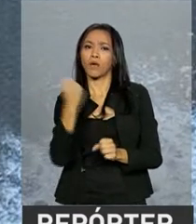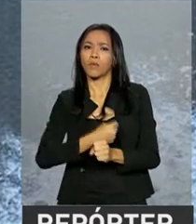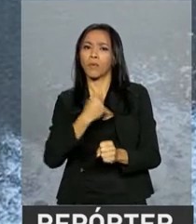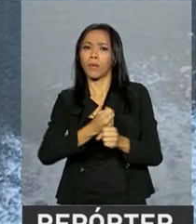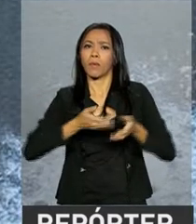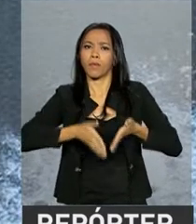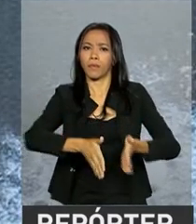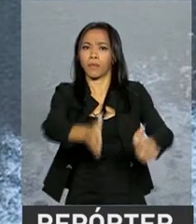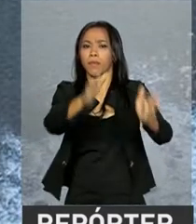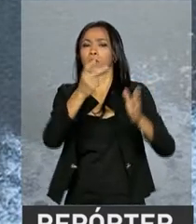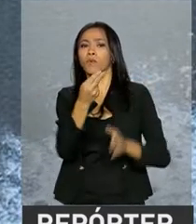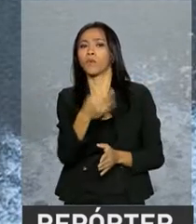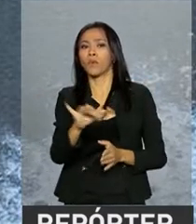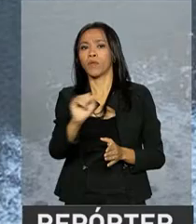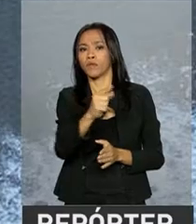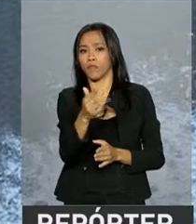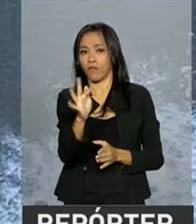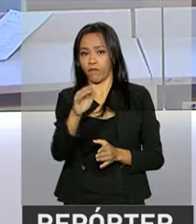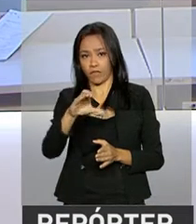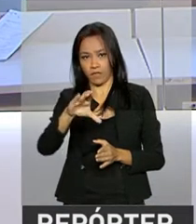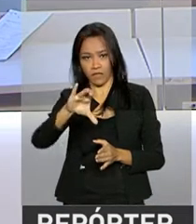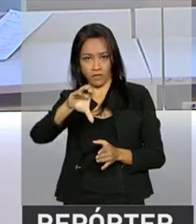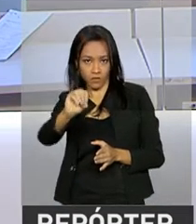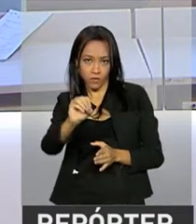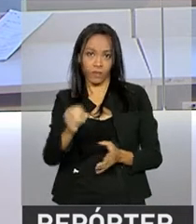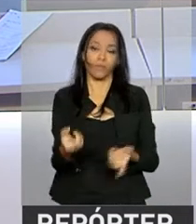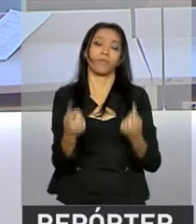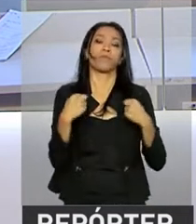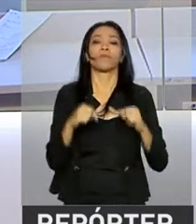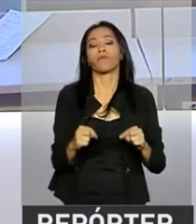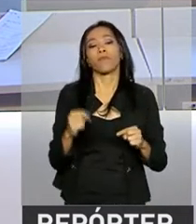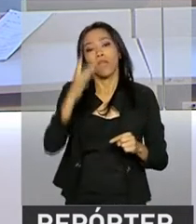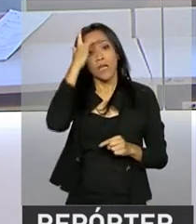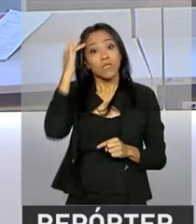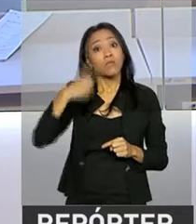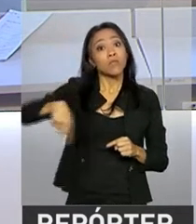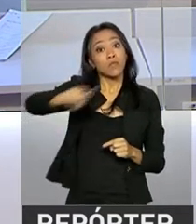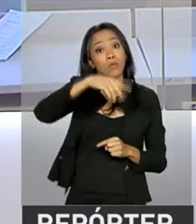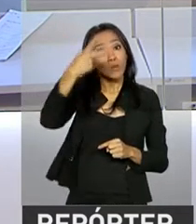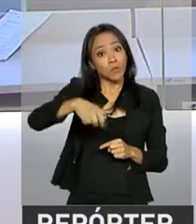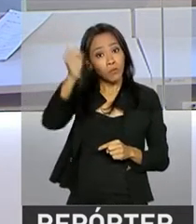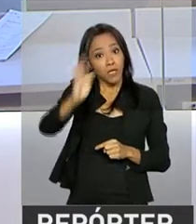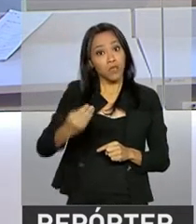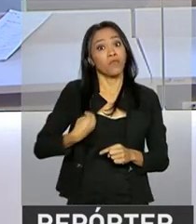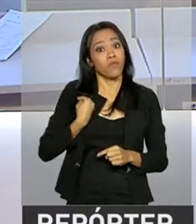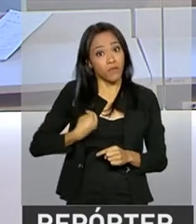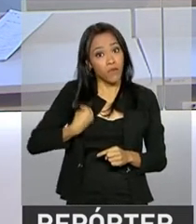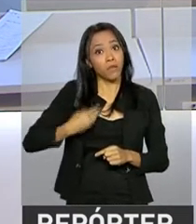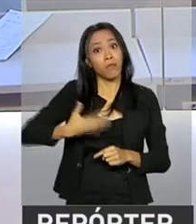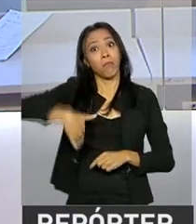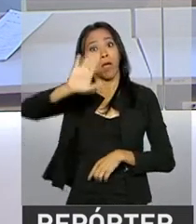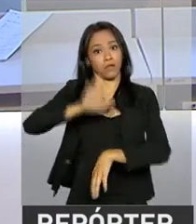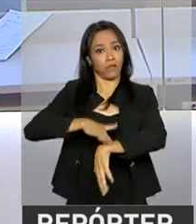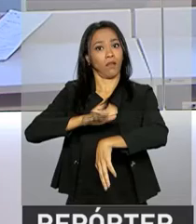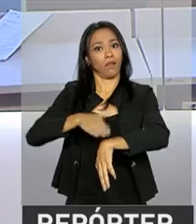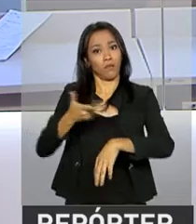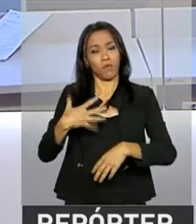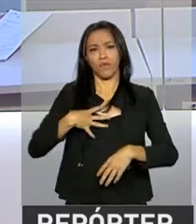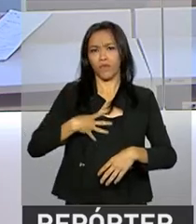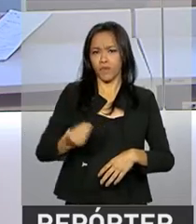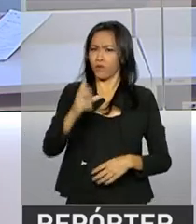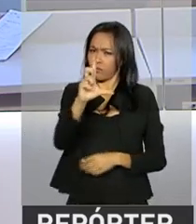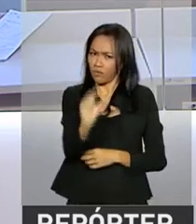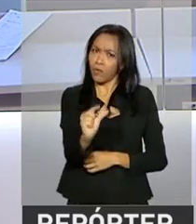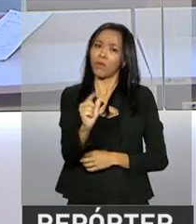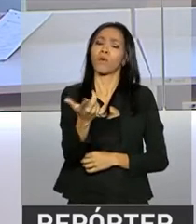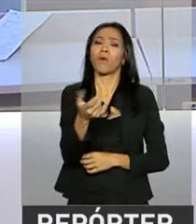com monitoramento contínuo. Os brasileiros estão vivendo mais e tendo menos filhos. A tendência de envelhecimento